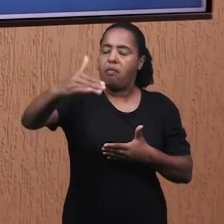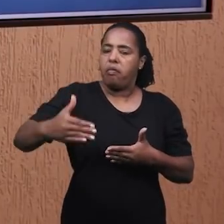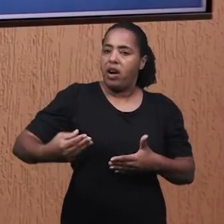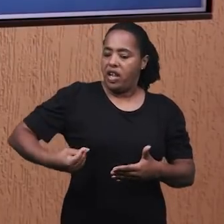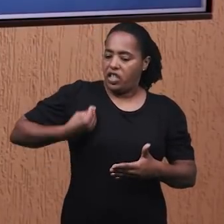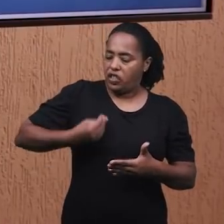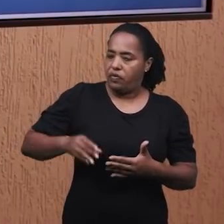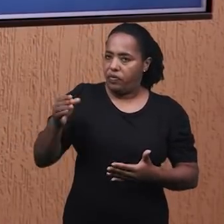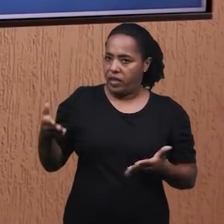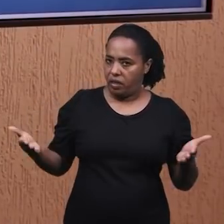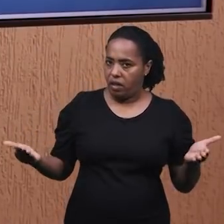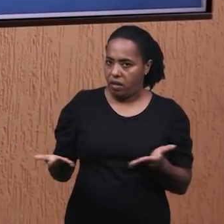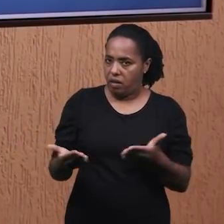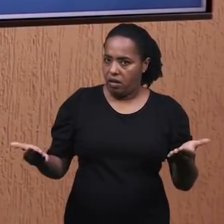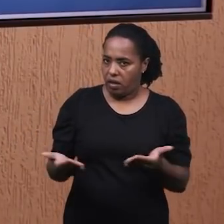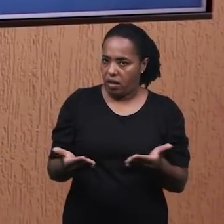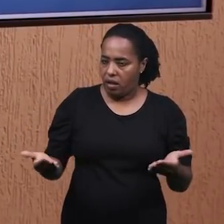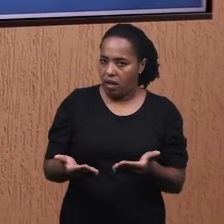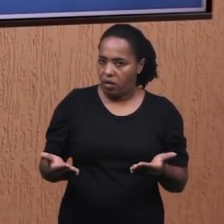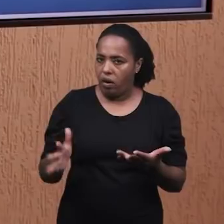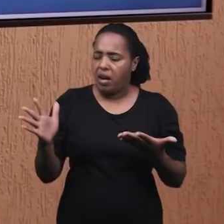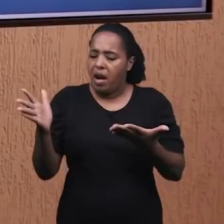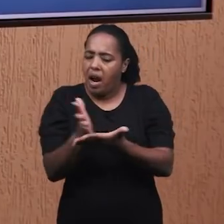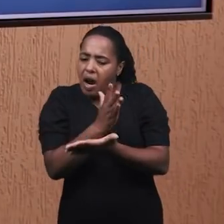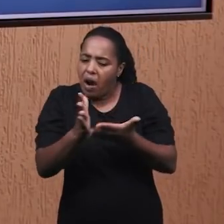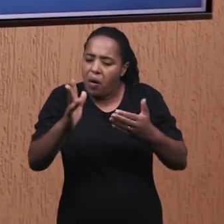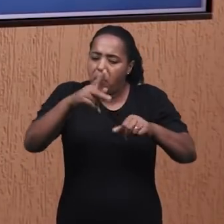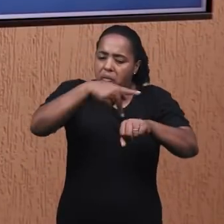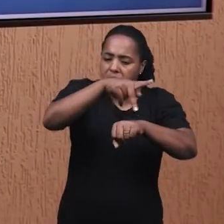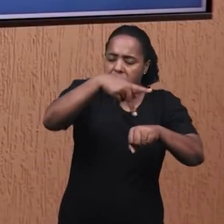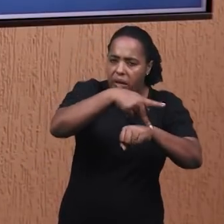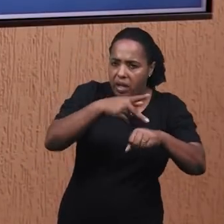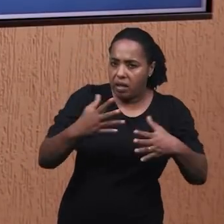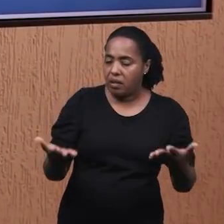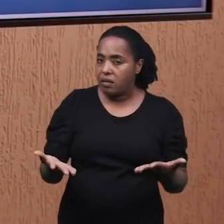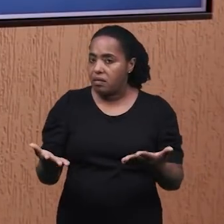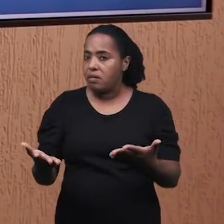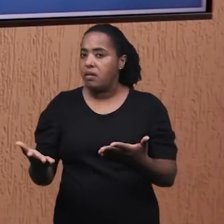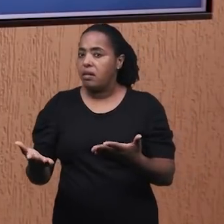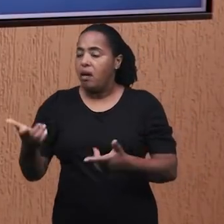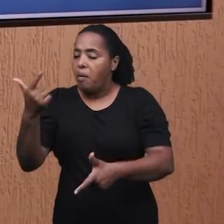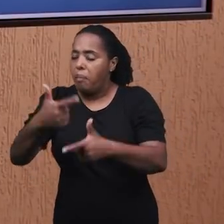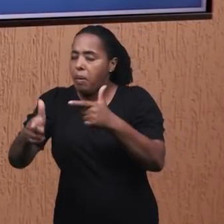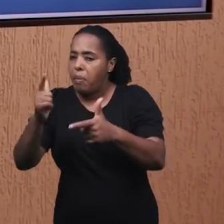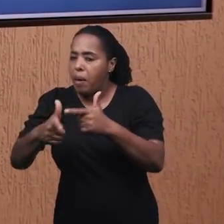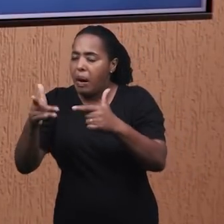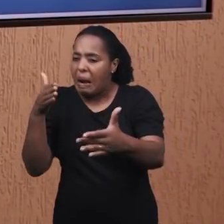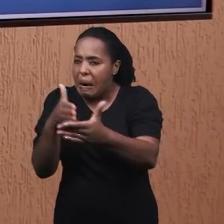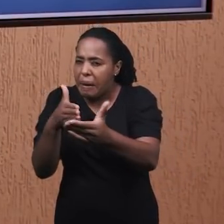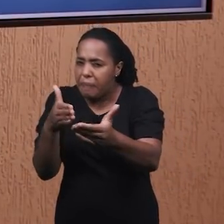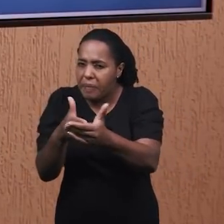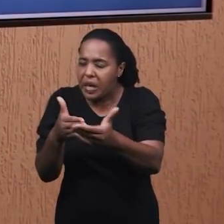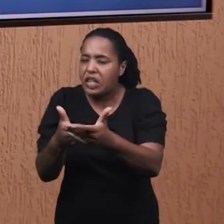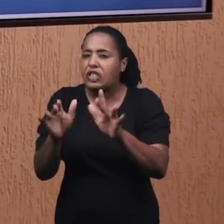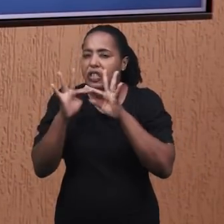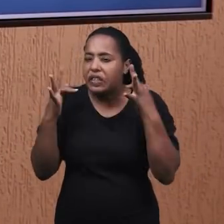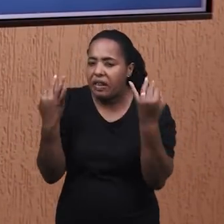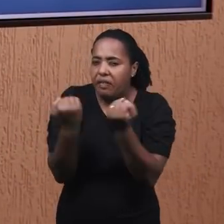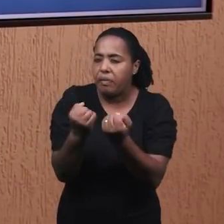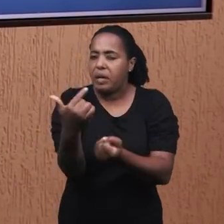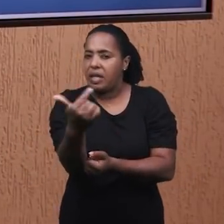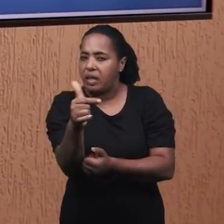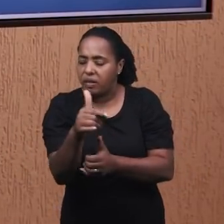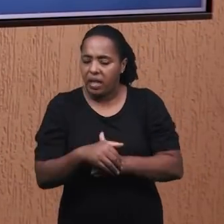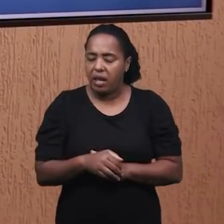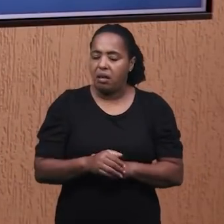vida atual, comum somente em alguns países, um problema que resulta da falta de limite dos pais, não